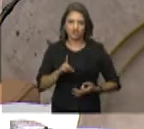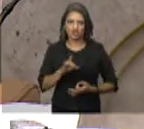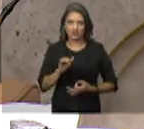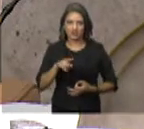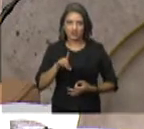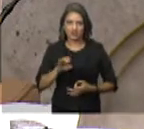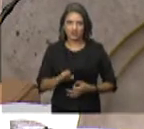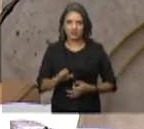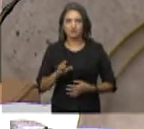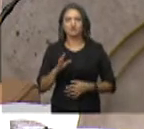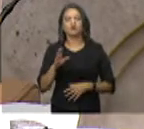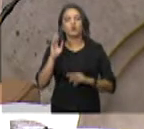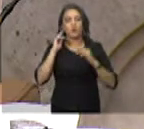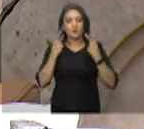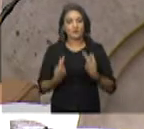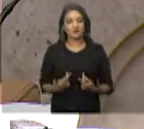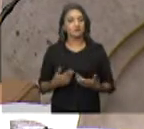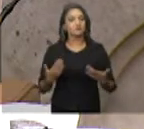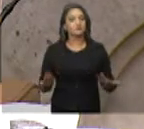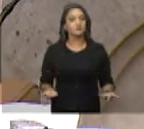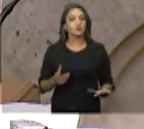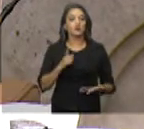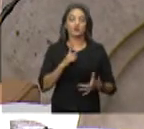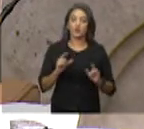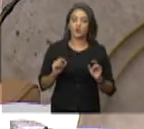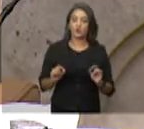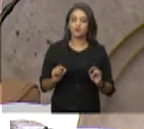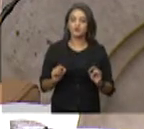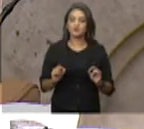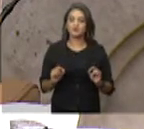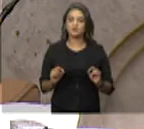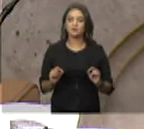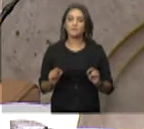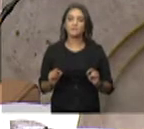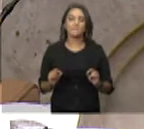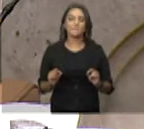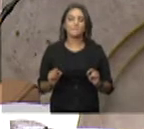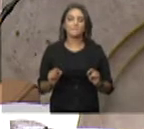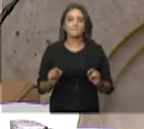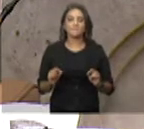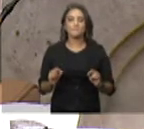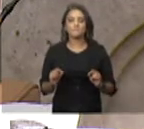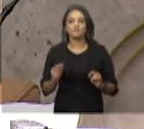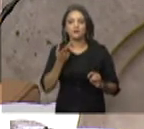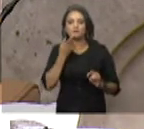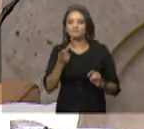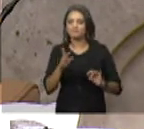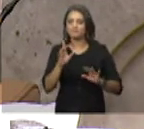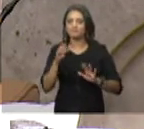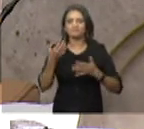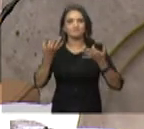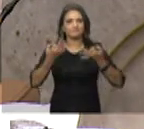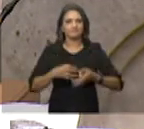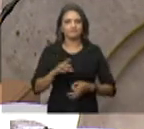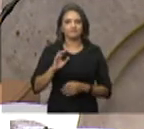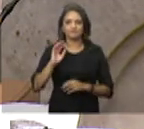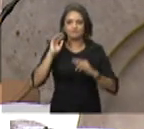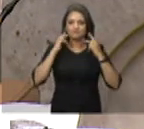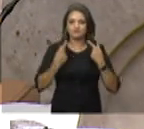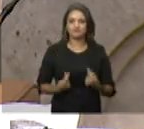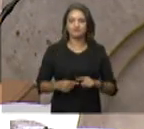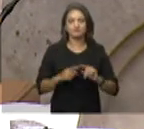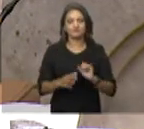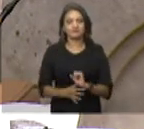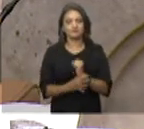e esse caso Versa sobre uma das expressões da dignidade humana e da garantia do mínimo